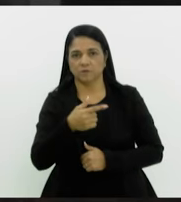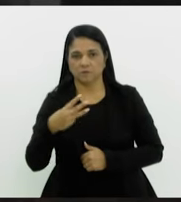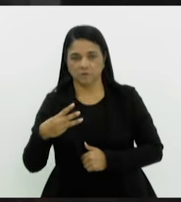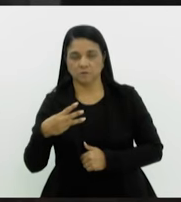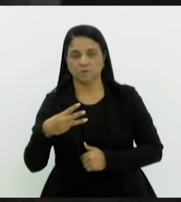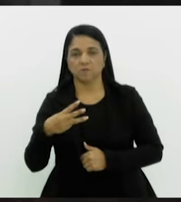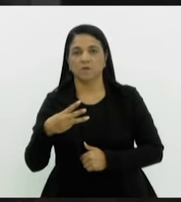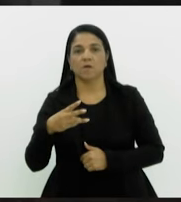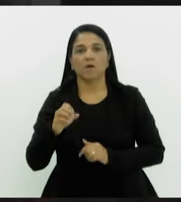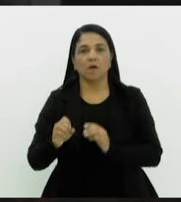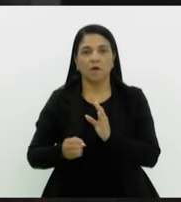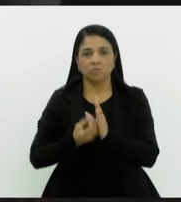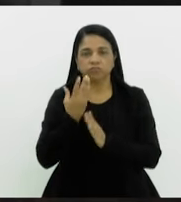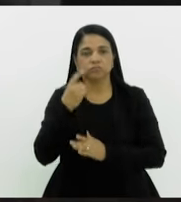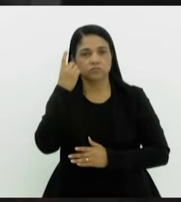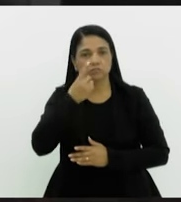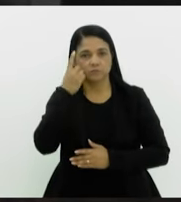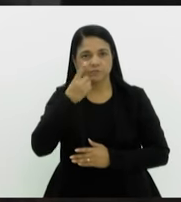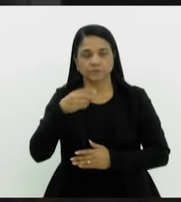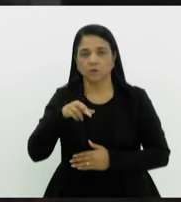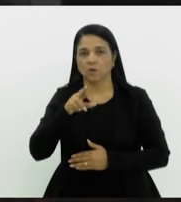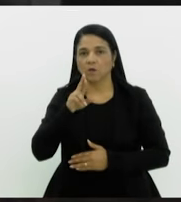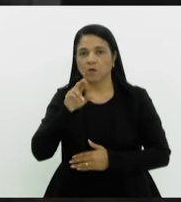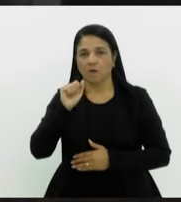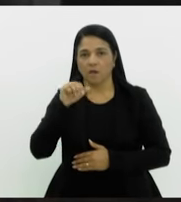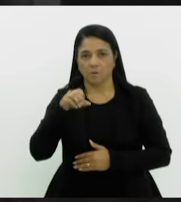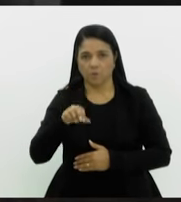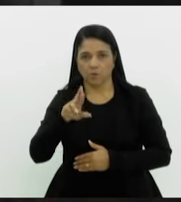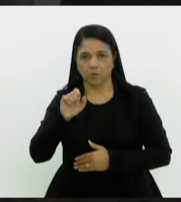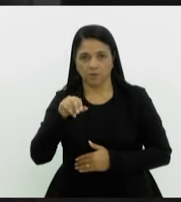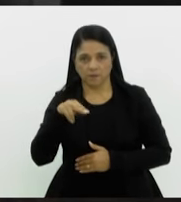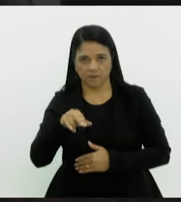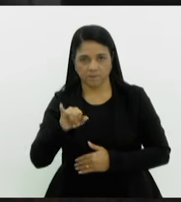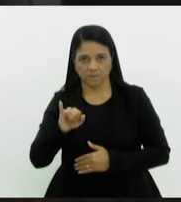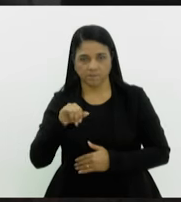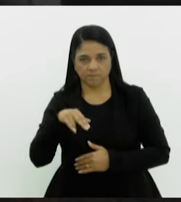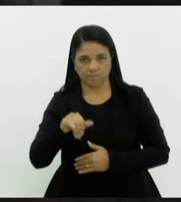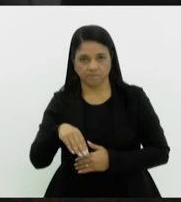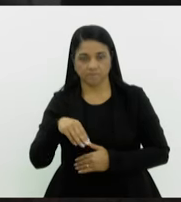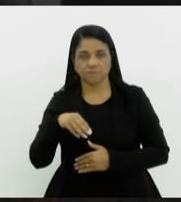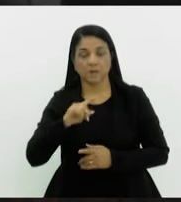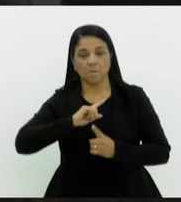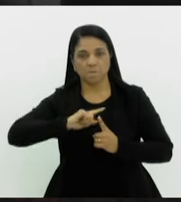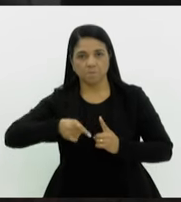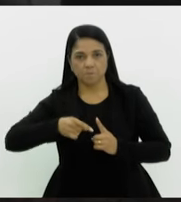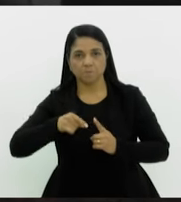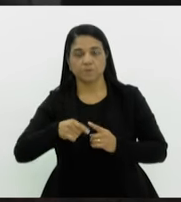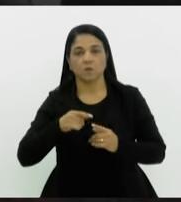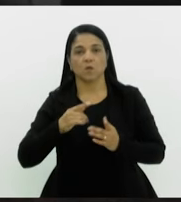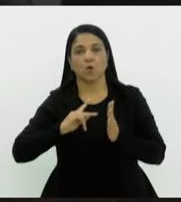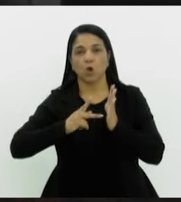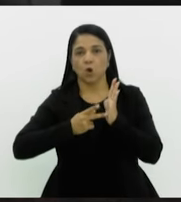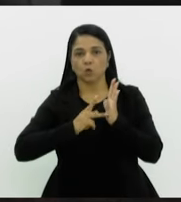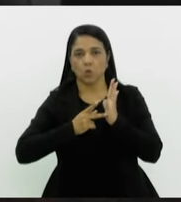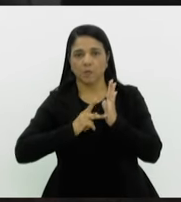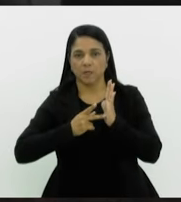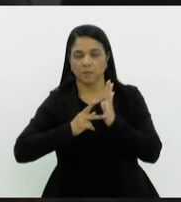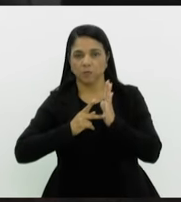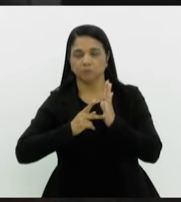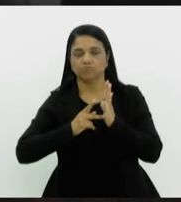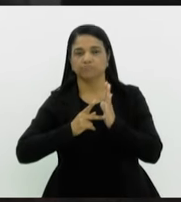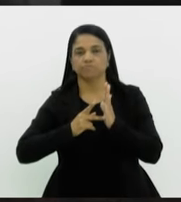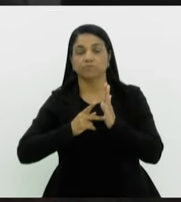2023, de autoria do deputado Rodrigo Amorim, que impede que a convenção de condomínio proíba de